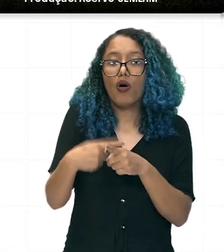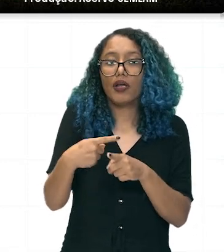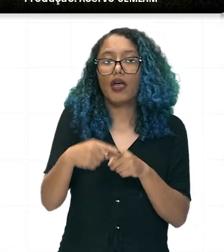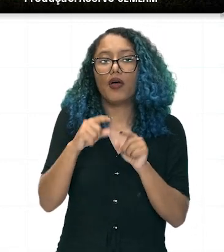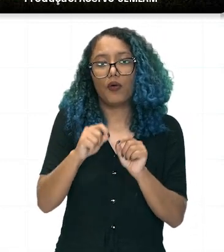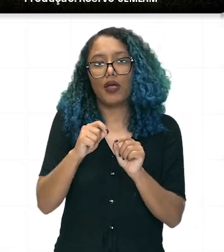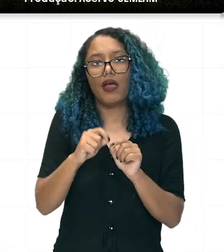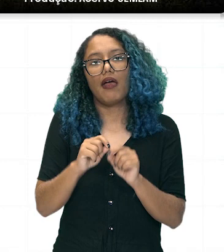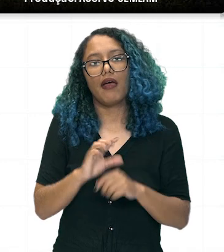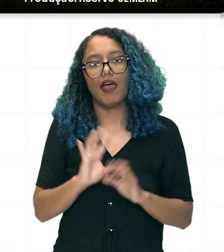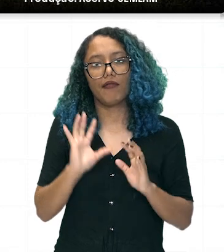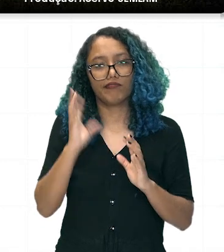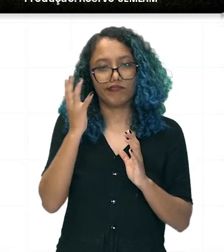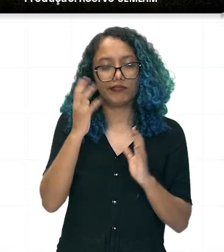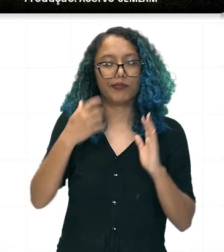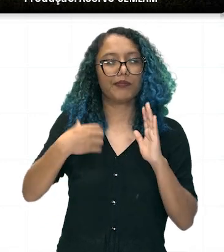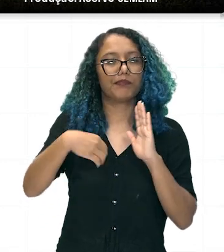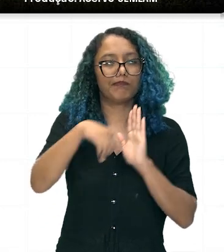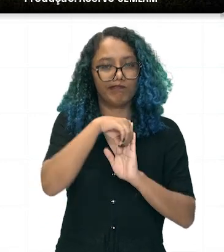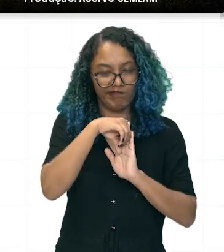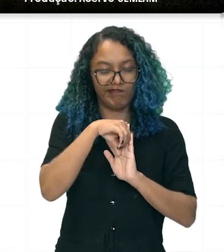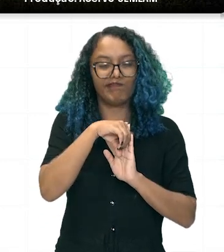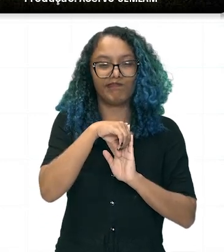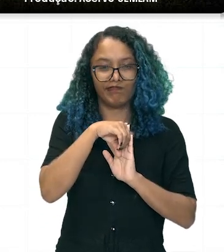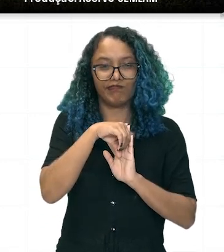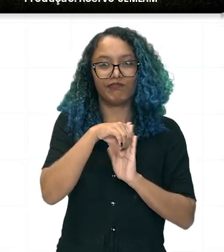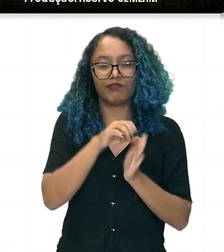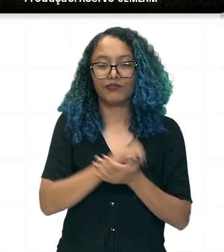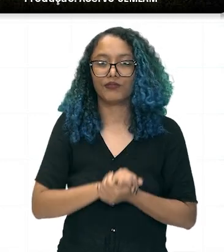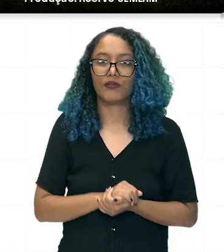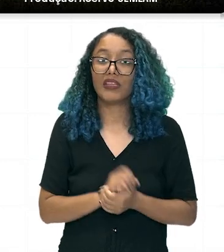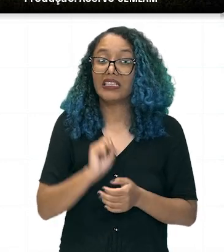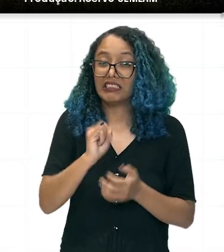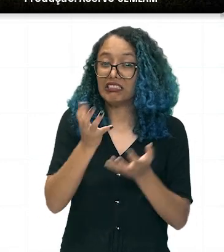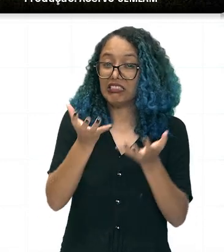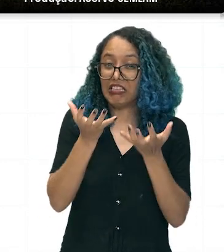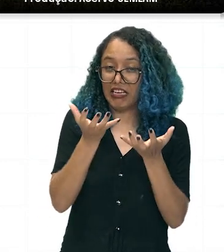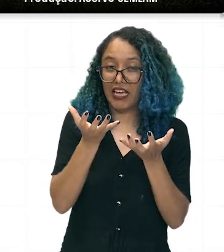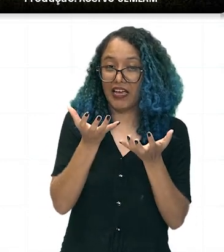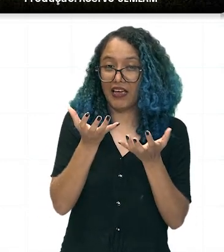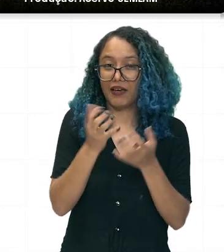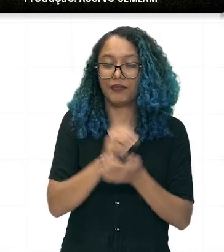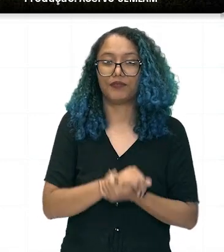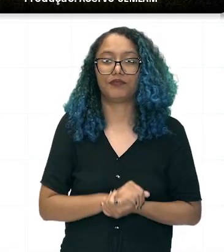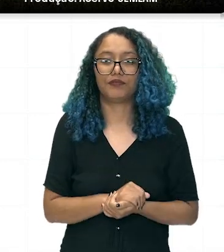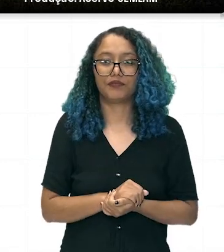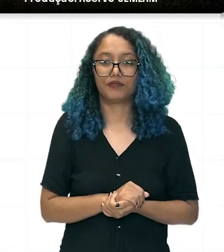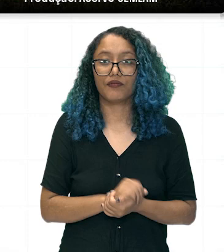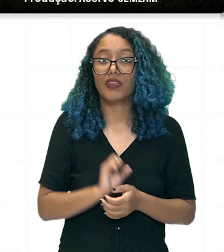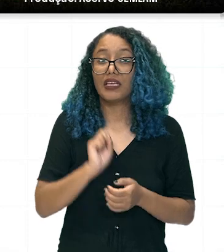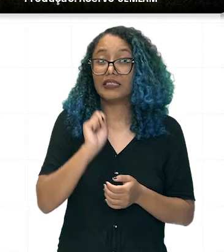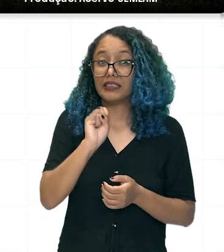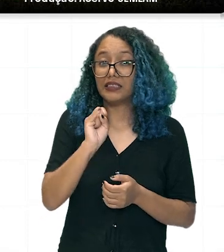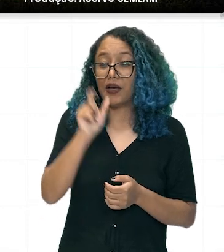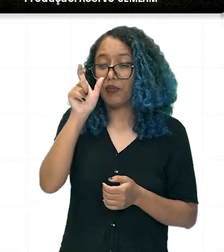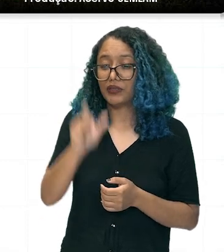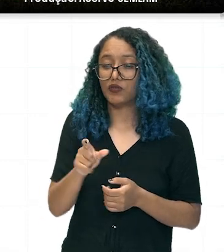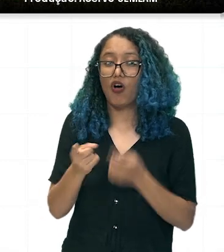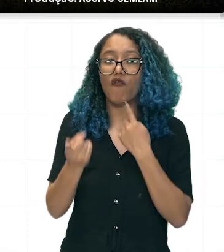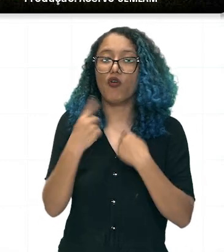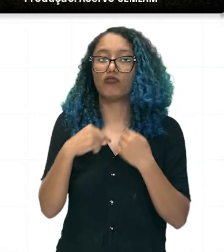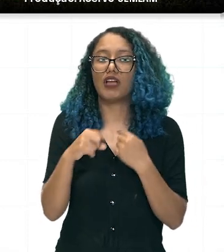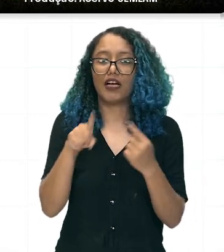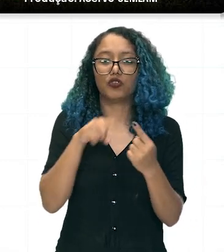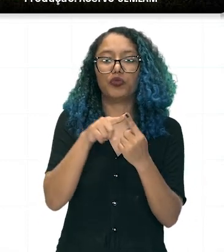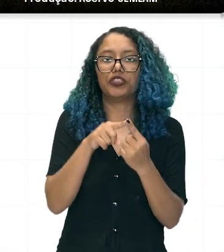criminoso, né? Então, são quando indivíduos realizam-nos de maneira indiscriminada.